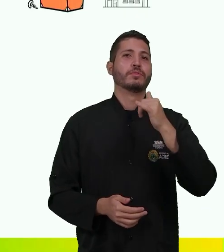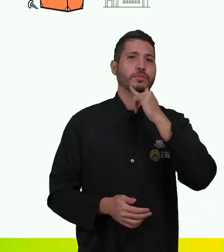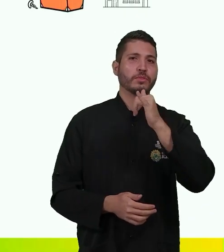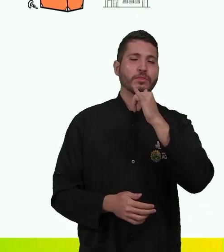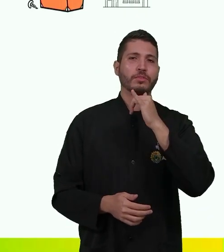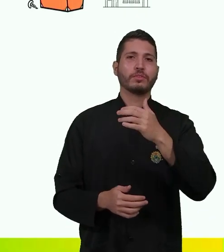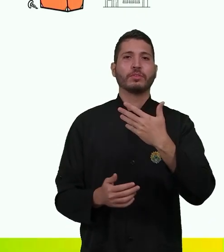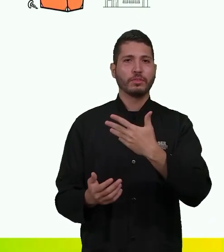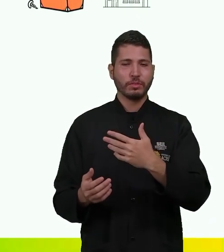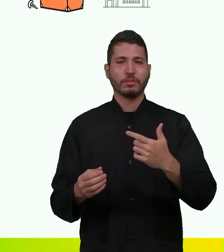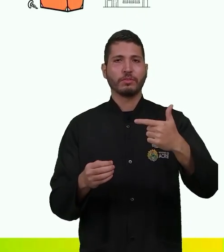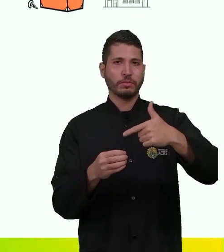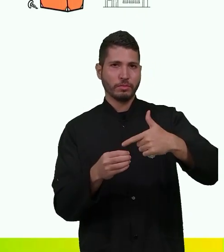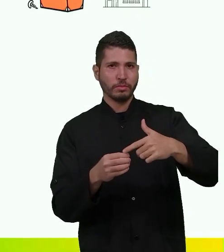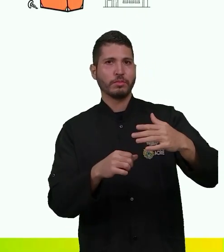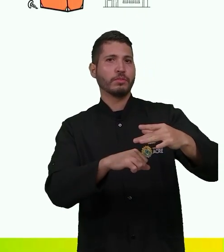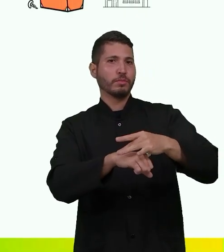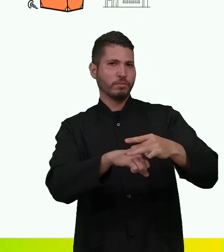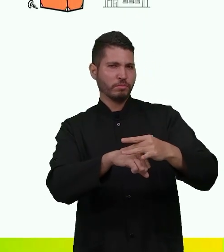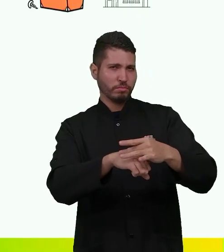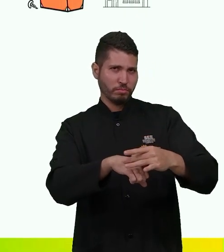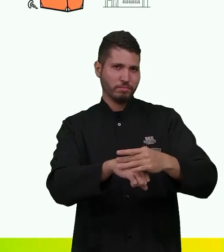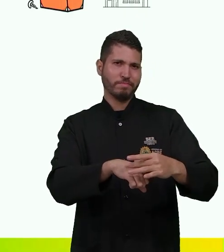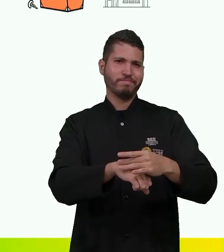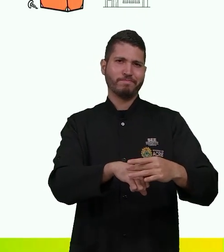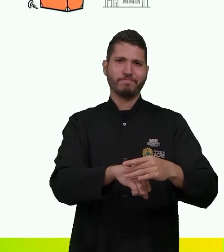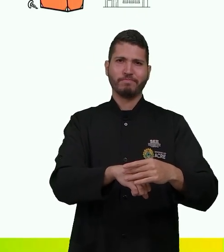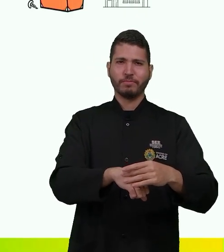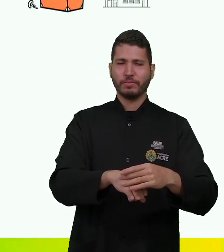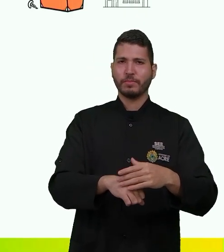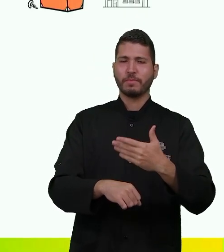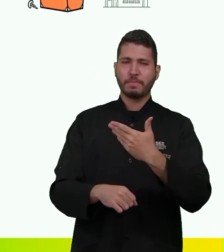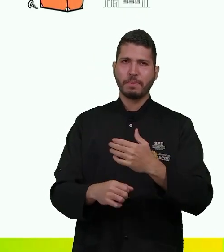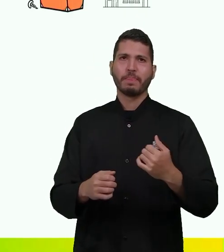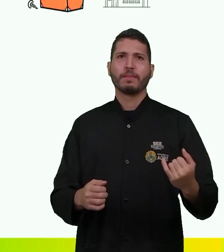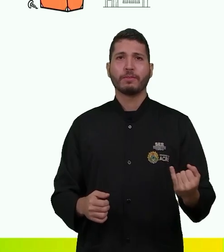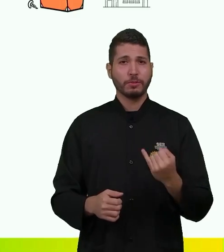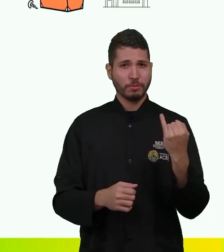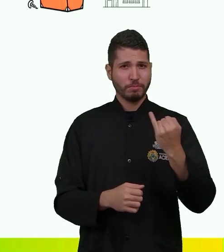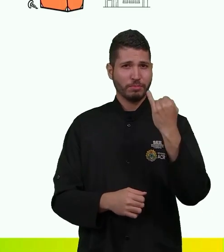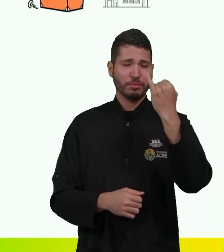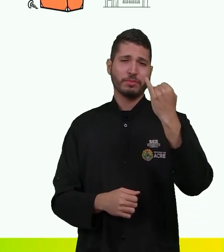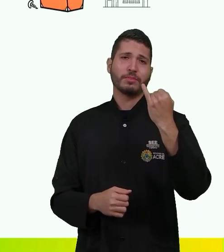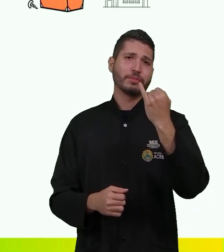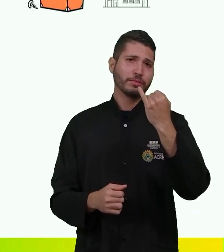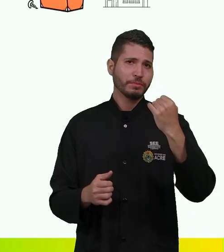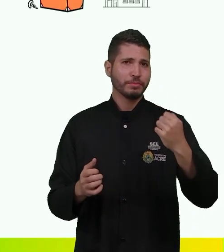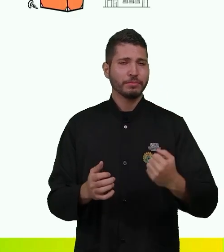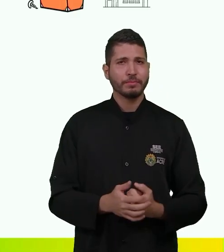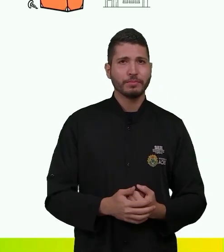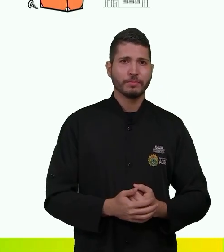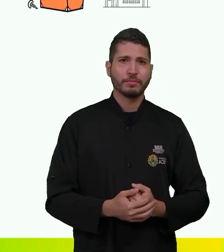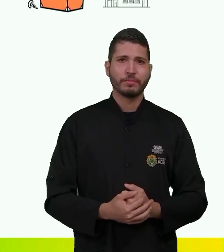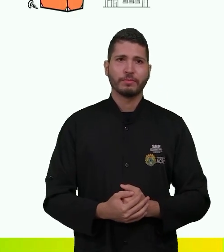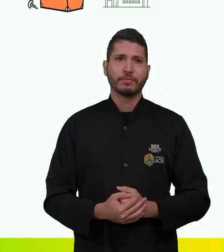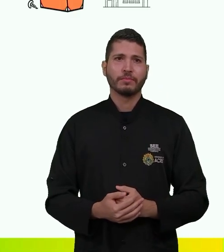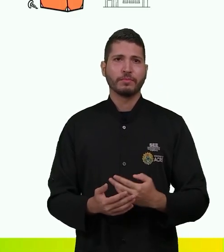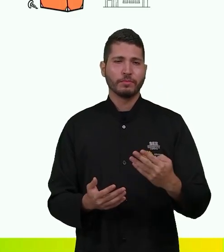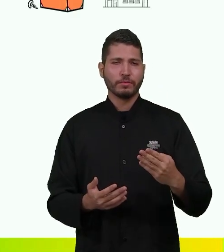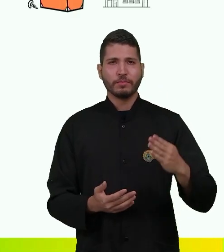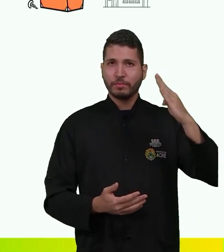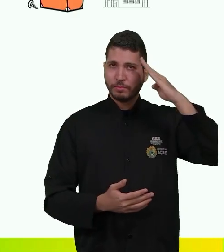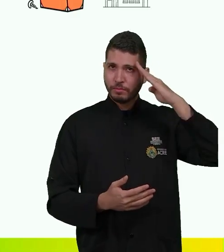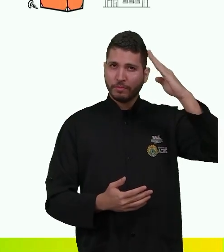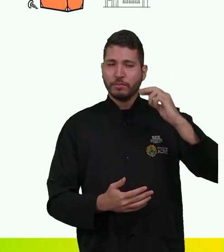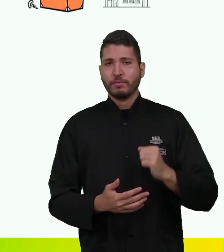mineral, aqui é o petróleo. O petróleo foi essencial, pois substituiu o vapor, sendo utilizado como principal